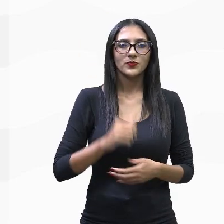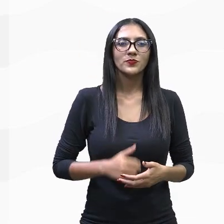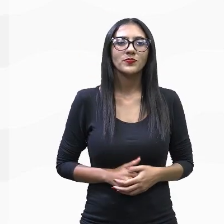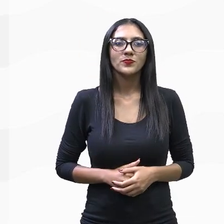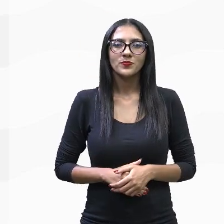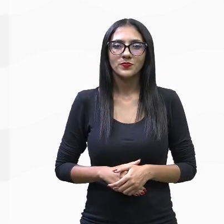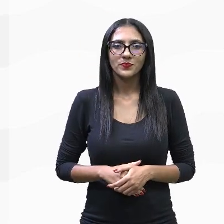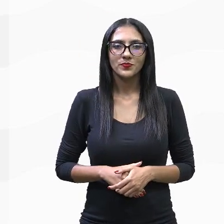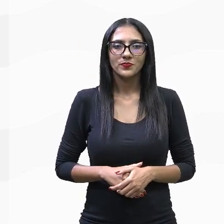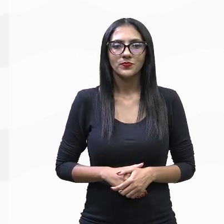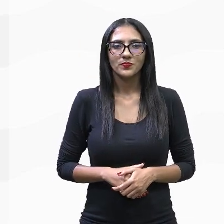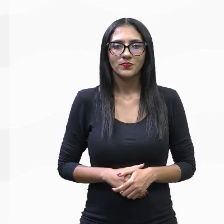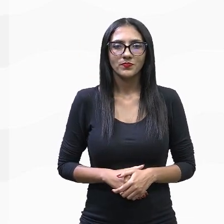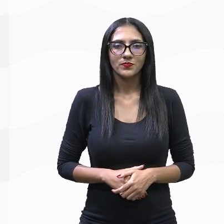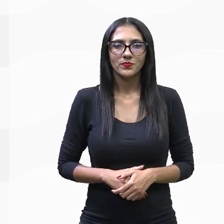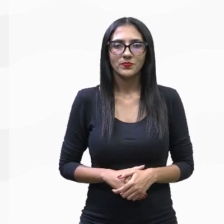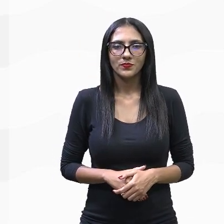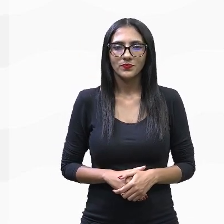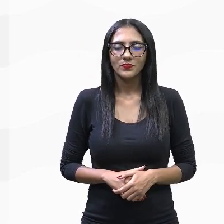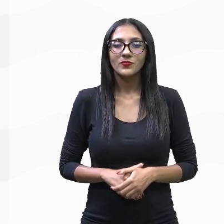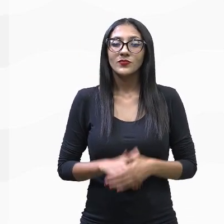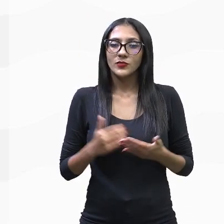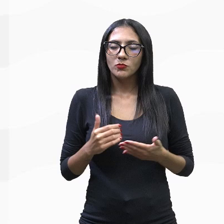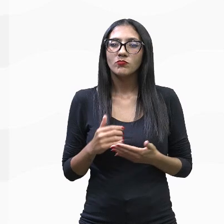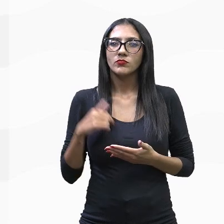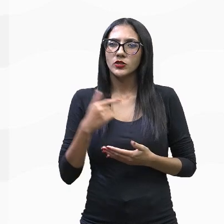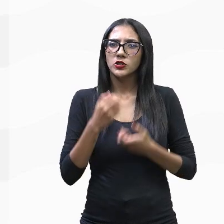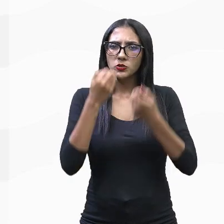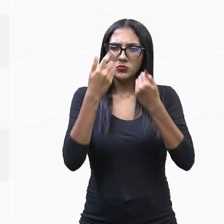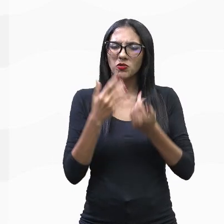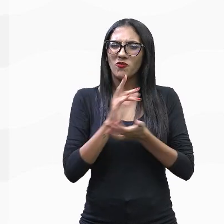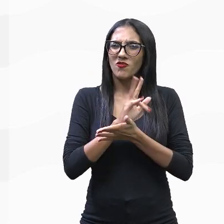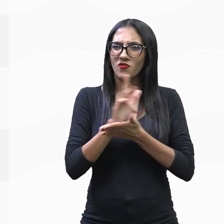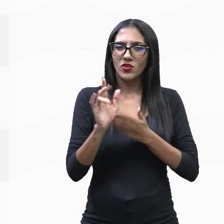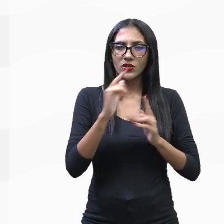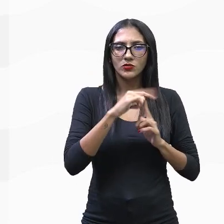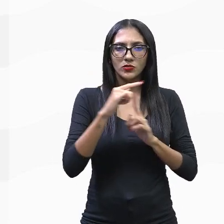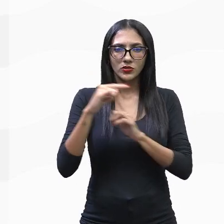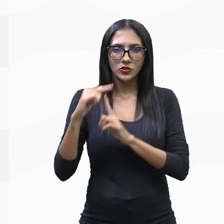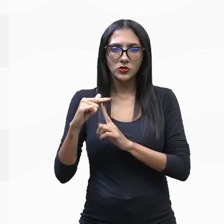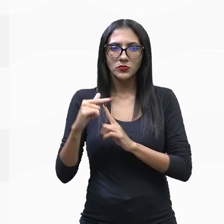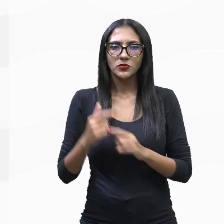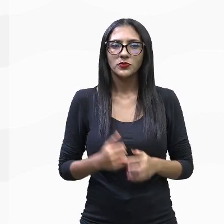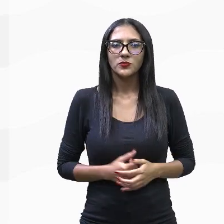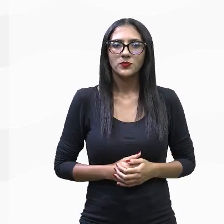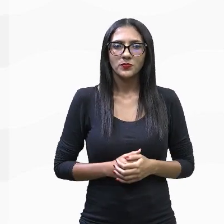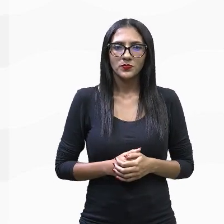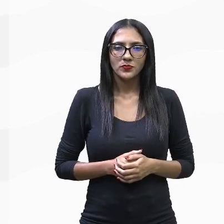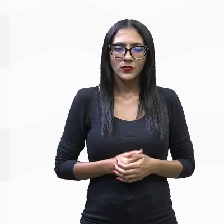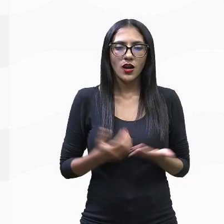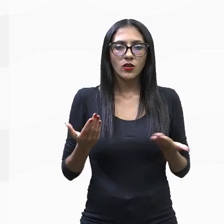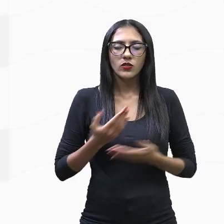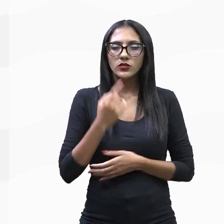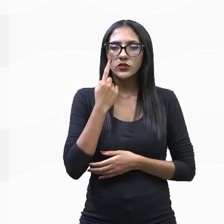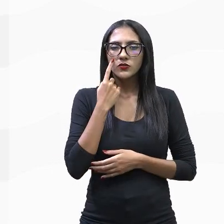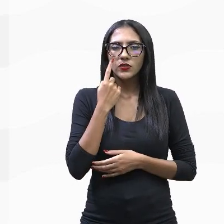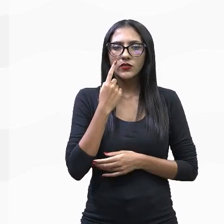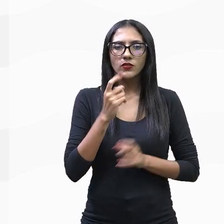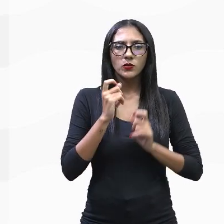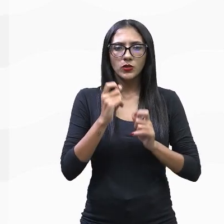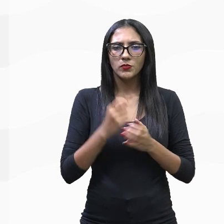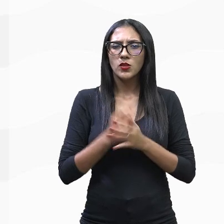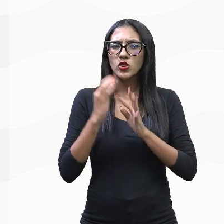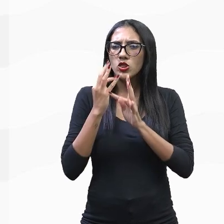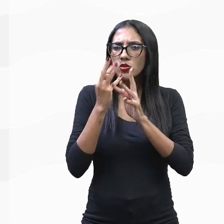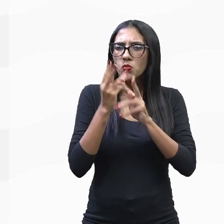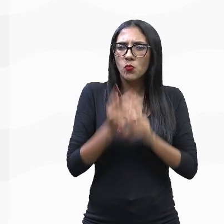aí, pessoal, falamos muito aqui sobre o tipo de ocupações. Agora vamos fazer, professora Simone, o que mesmo aí? Agora nós vamos ver tudo isso que nós